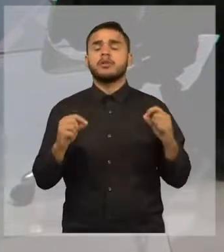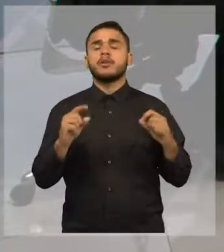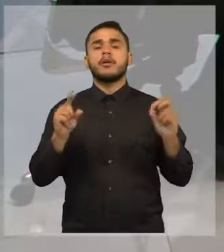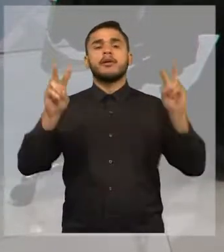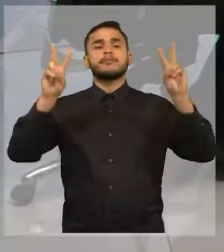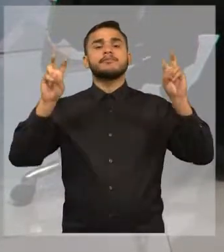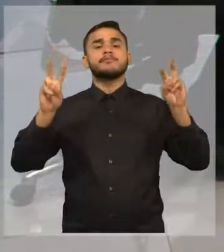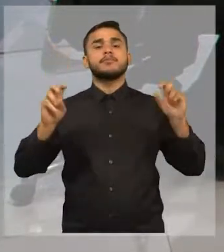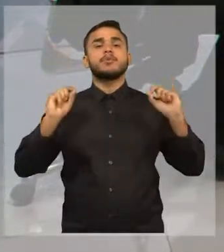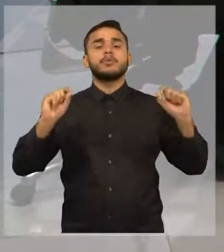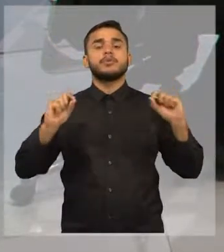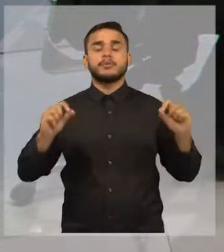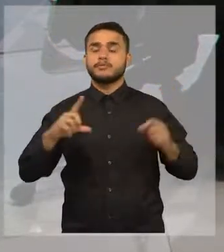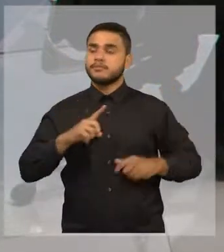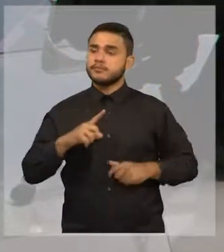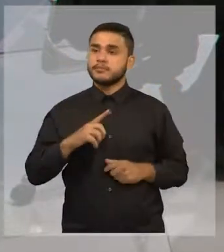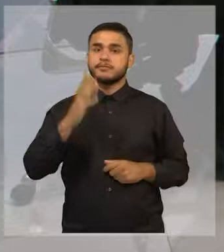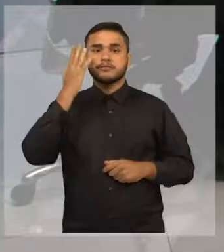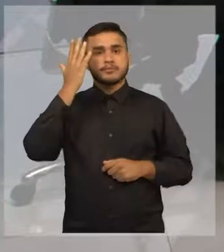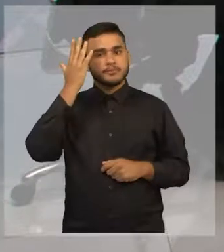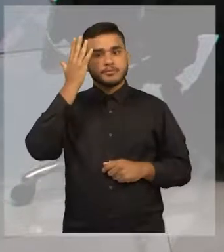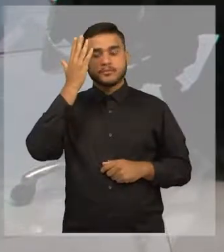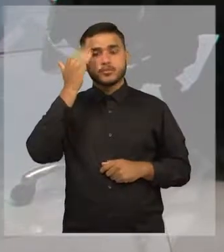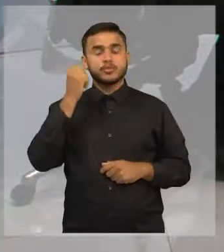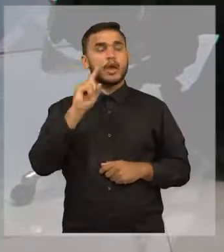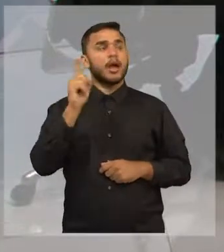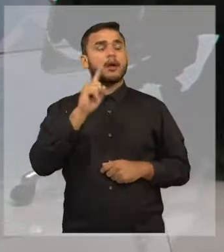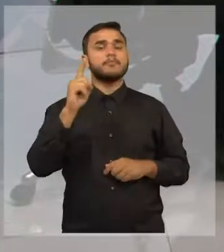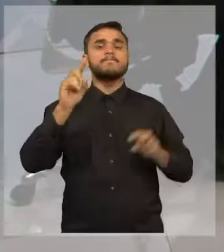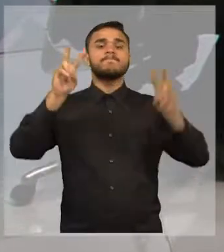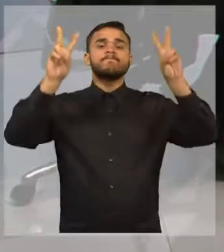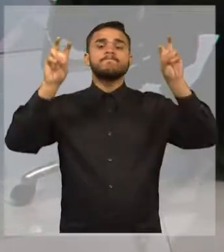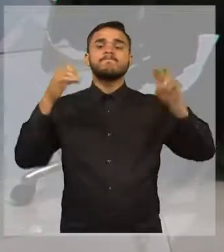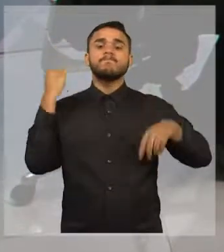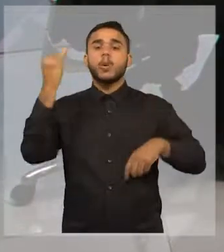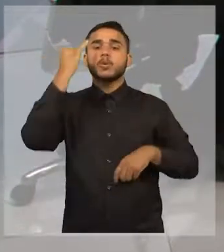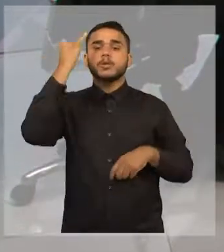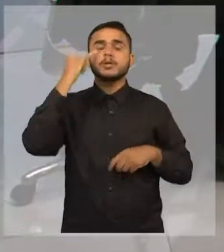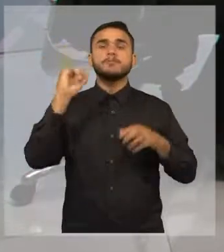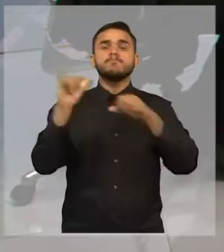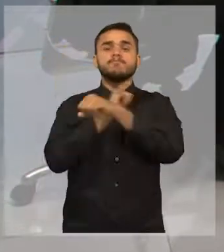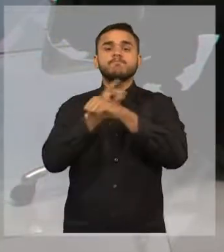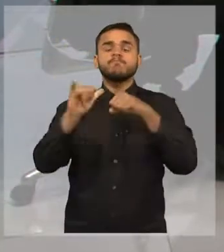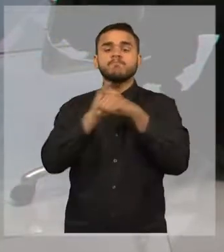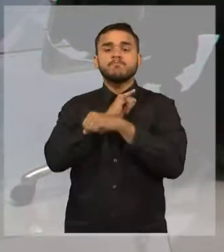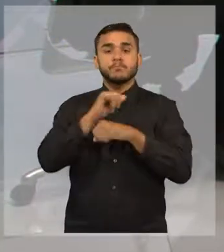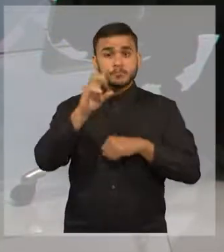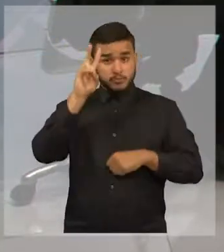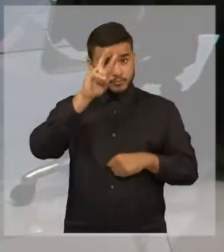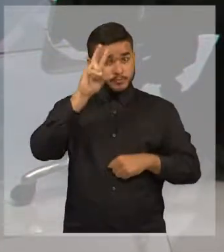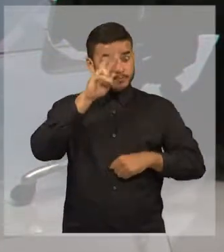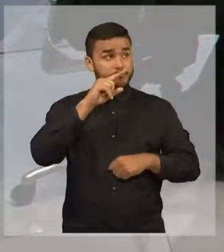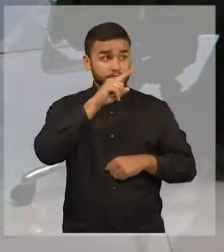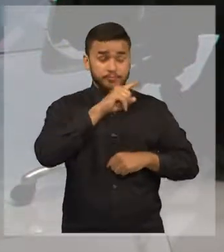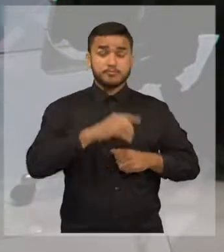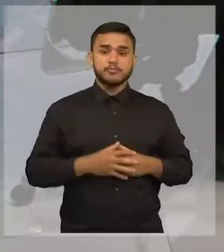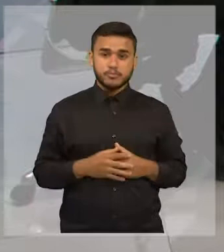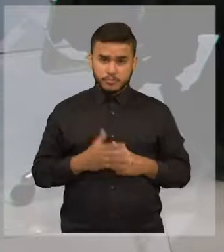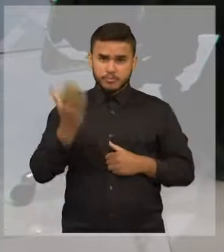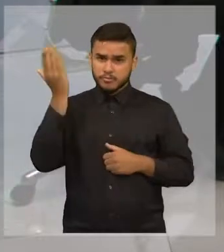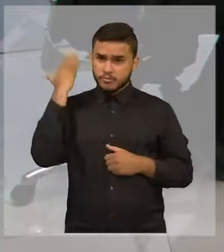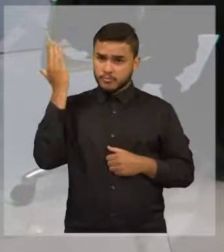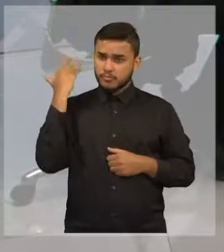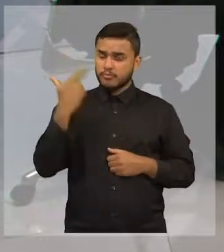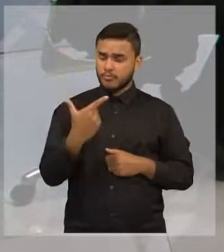questões fundamentais, elas não são tratadas pelo governo. Então, esse processo, é bom lembrar que 2013, né, é